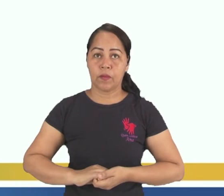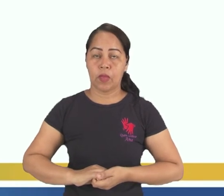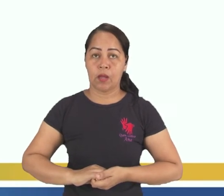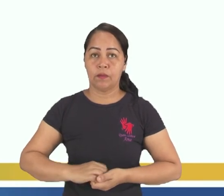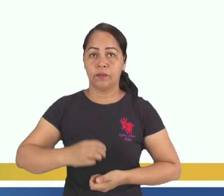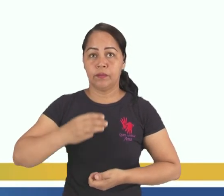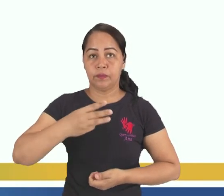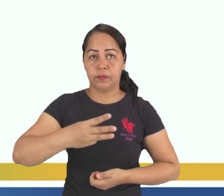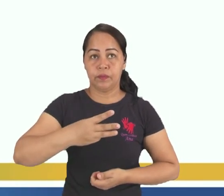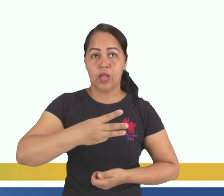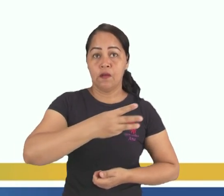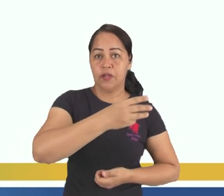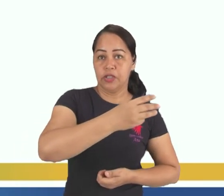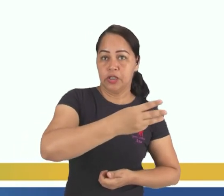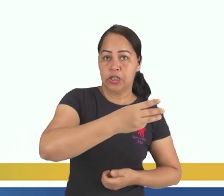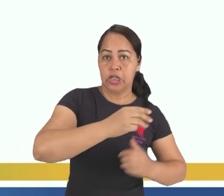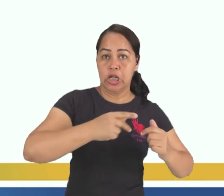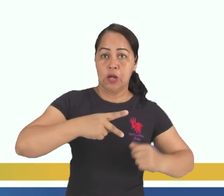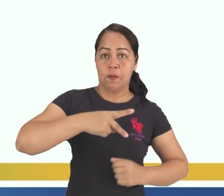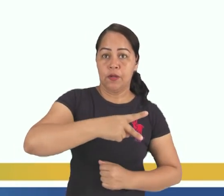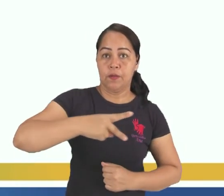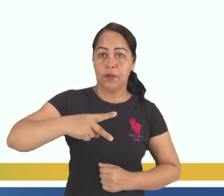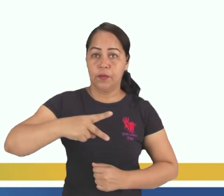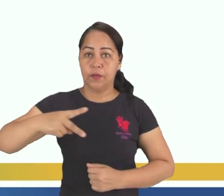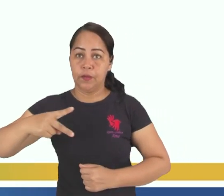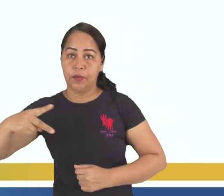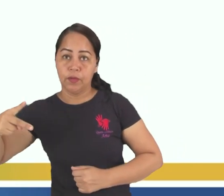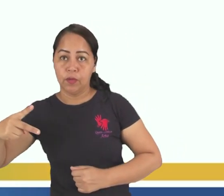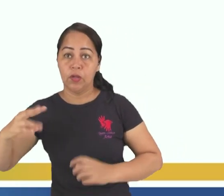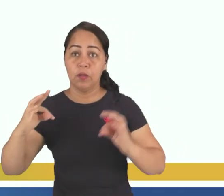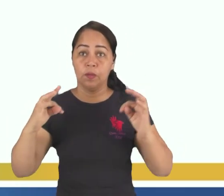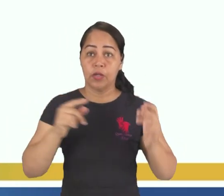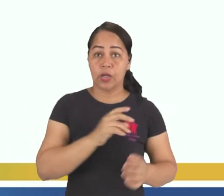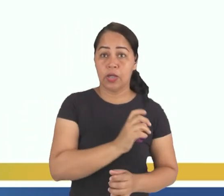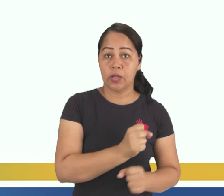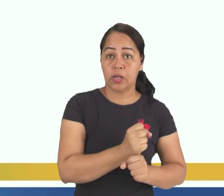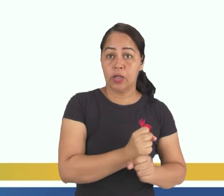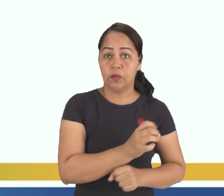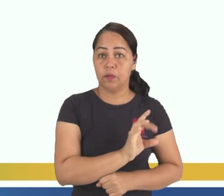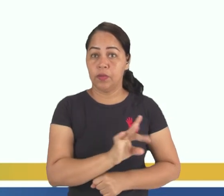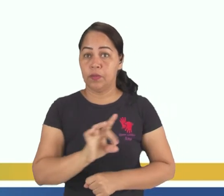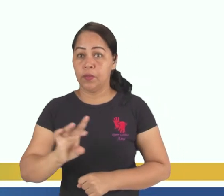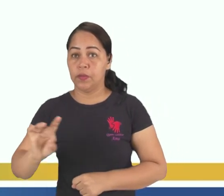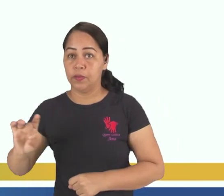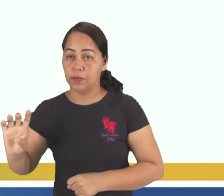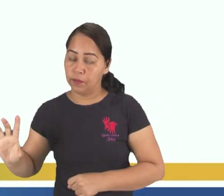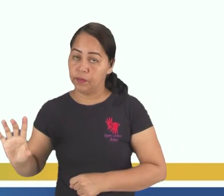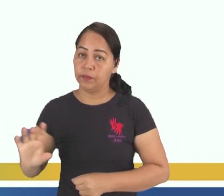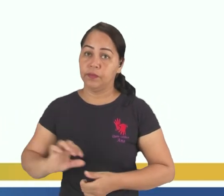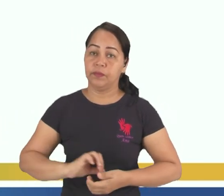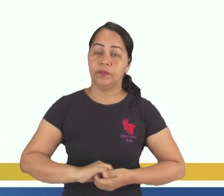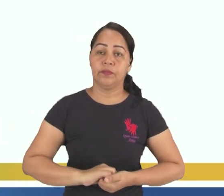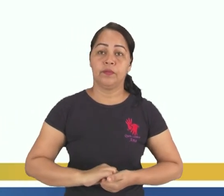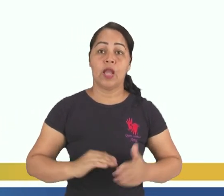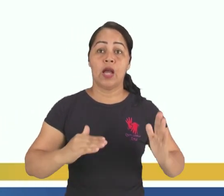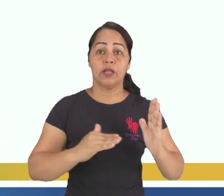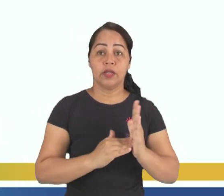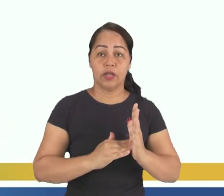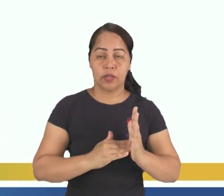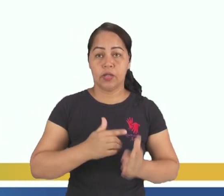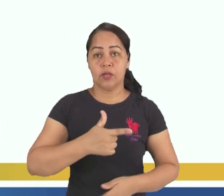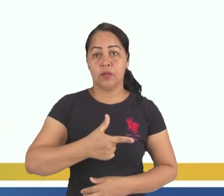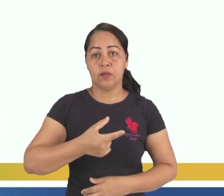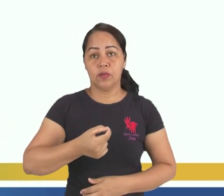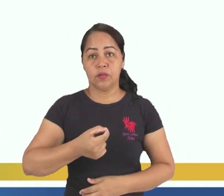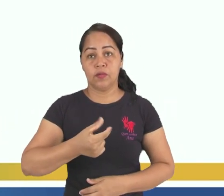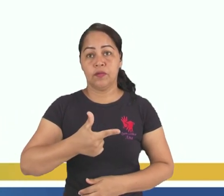sobre 2021, que vai ser maior que 3 sobre 2022, que vai ser maior que 3 sobre 2023. Isso quer dizer que a